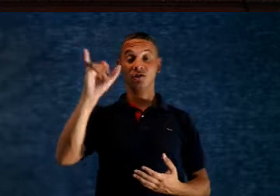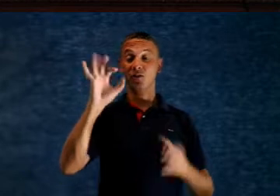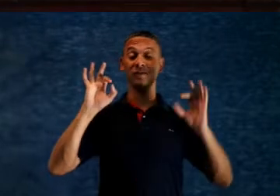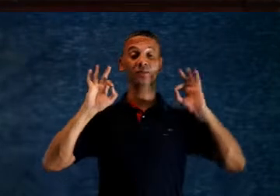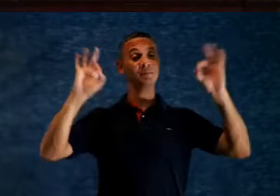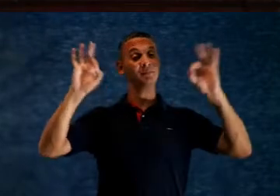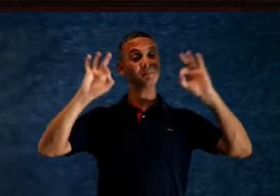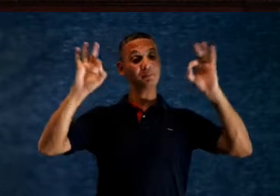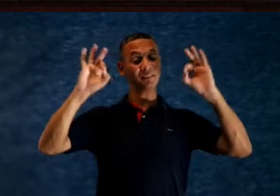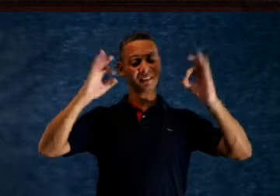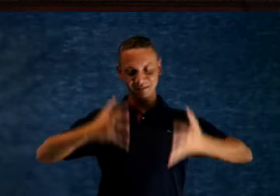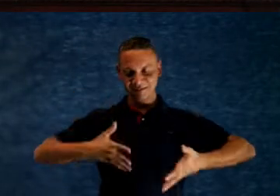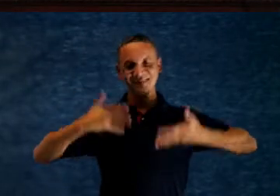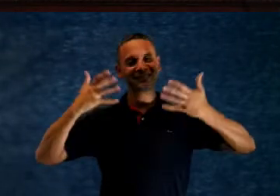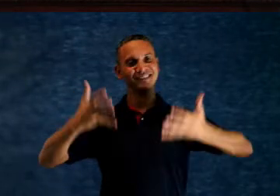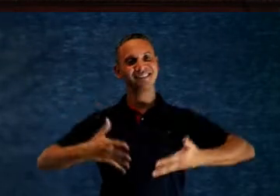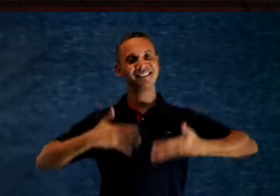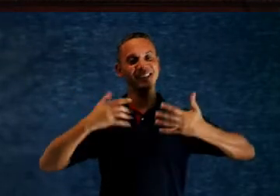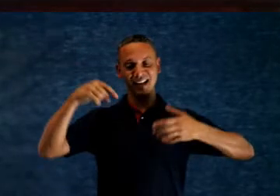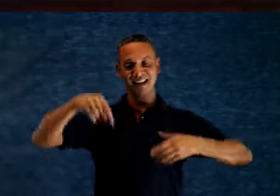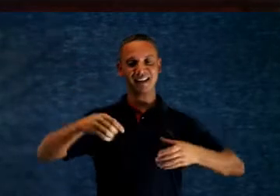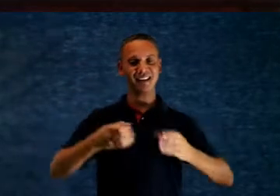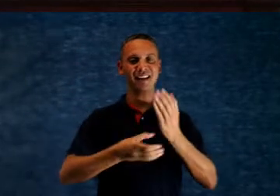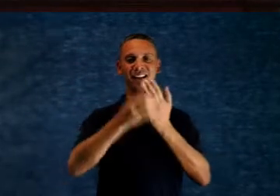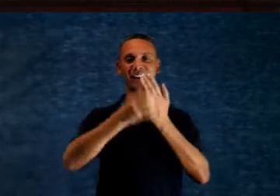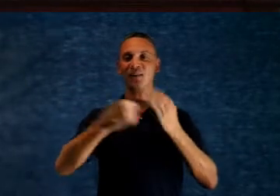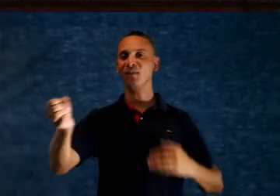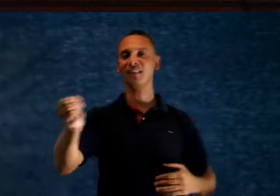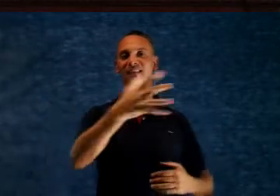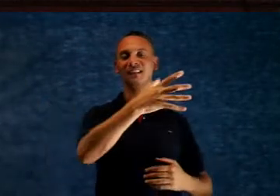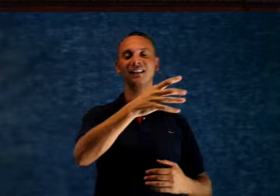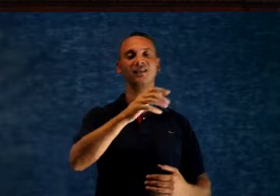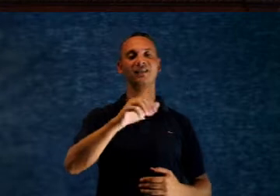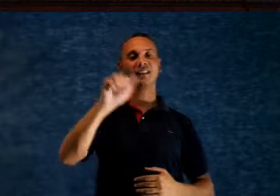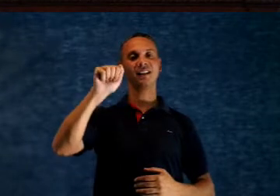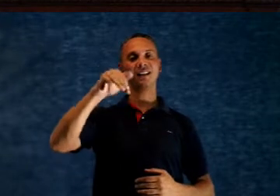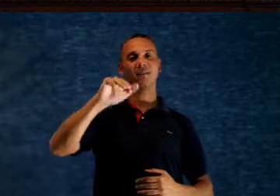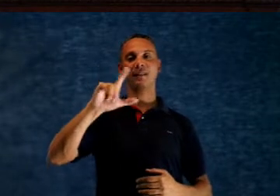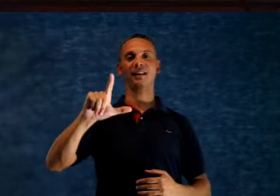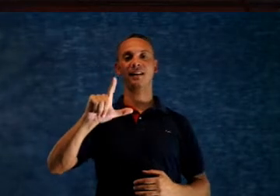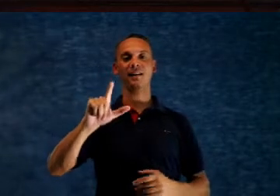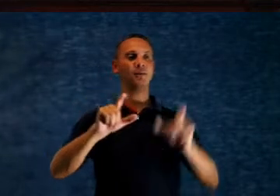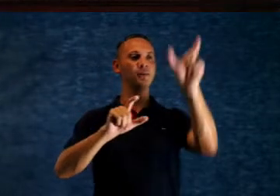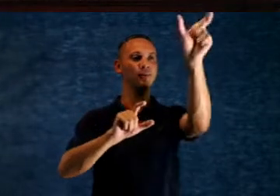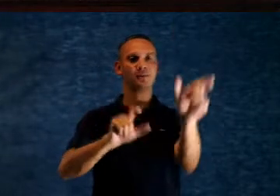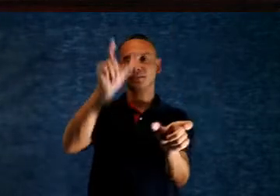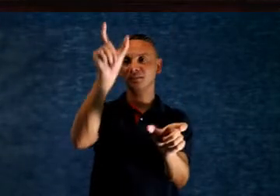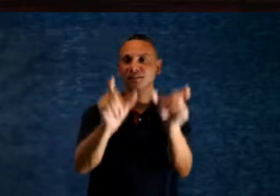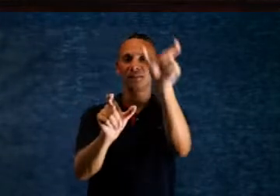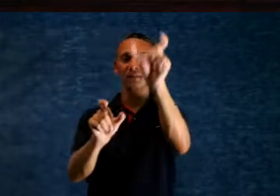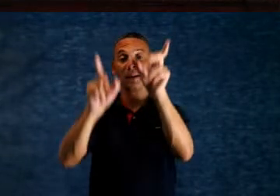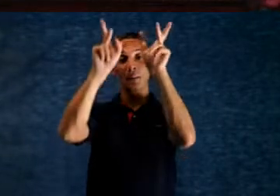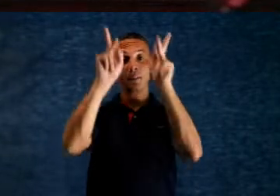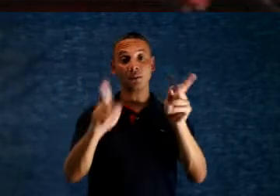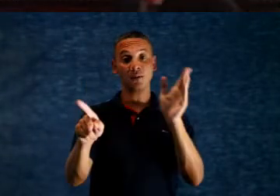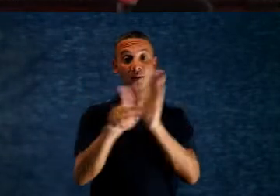para nós ver o nascimento do seu livro aqui na nossa academia, enfocando a figura dos nossos acadêmicos, que são